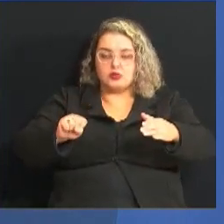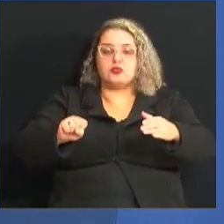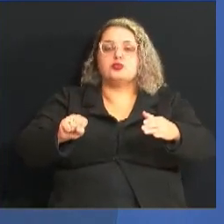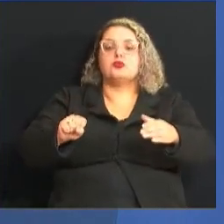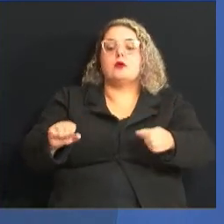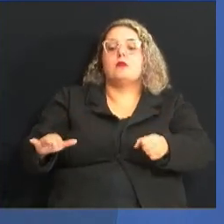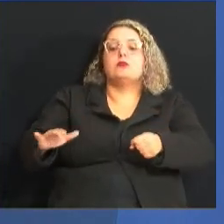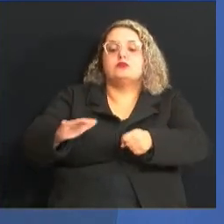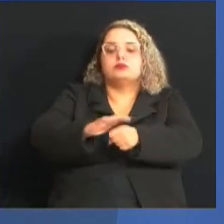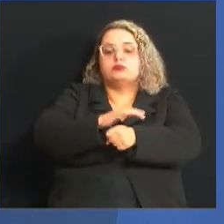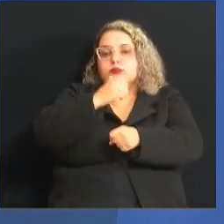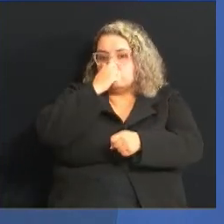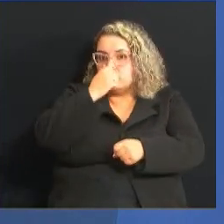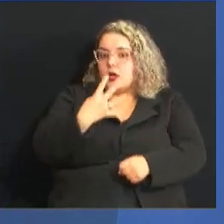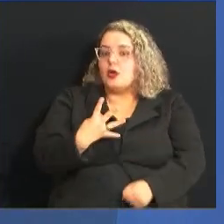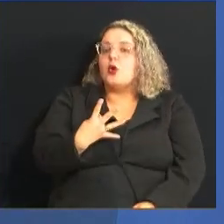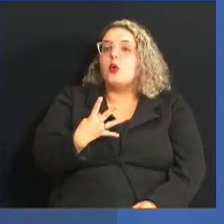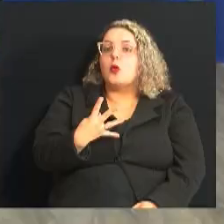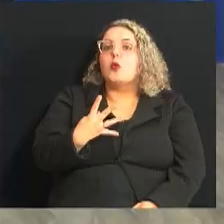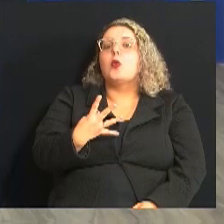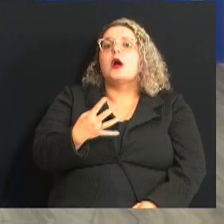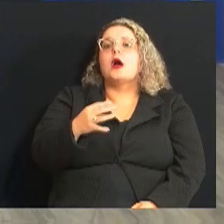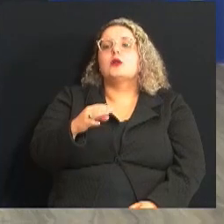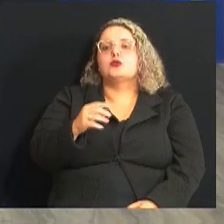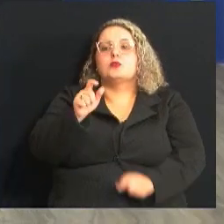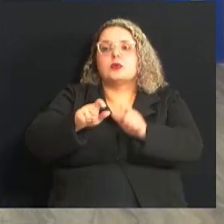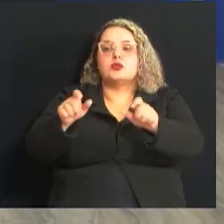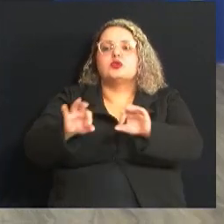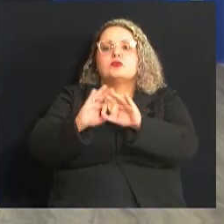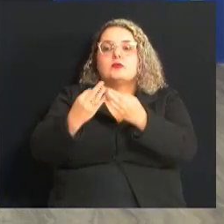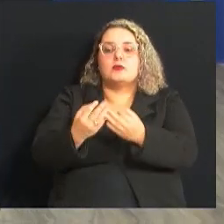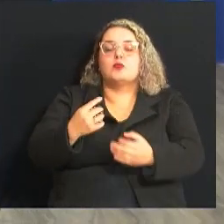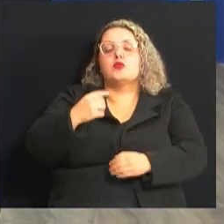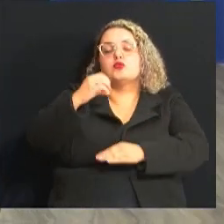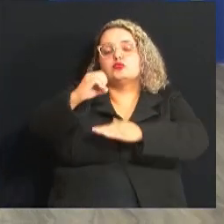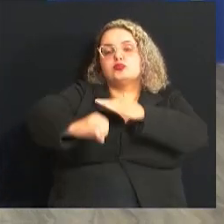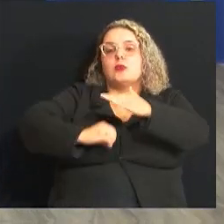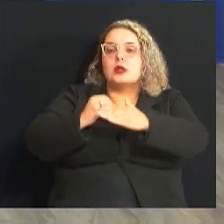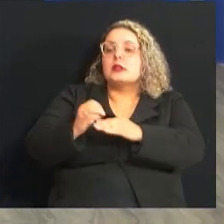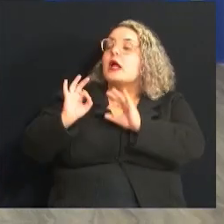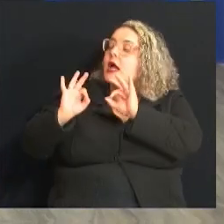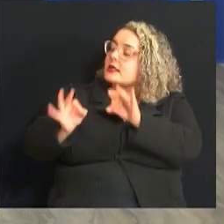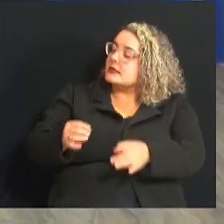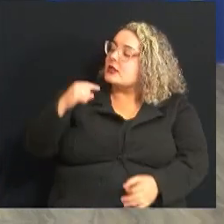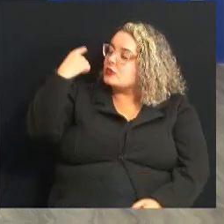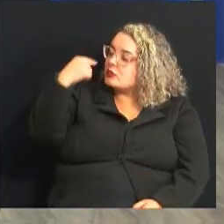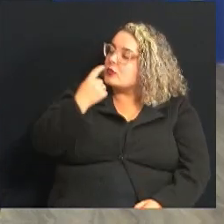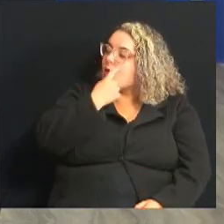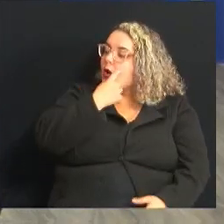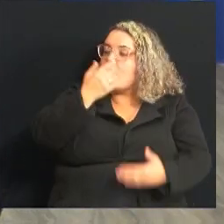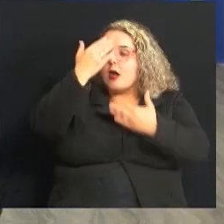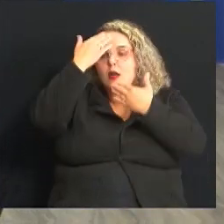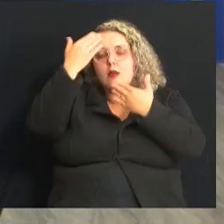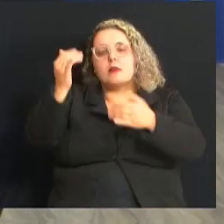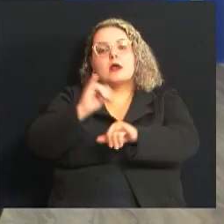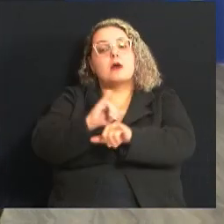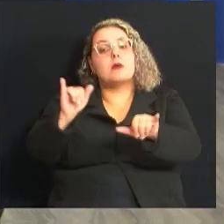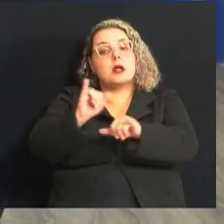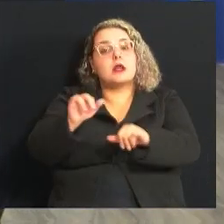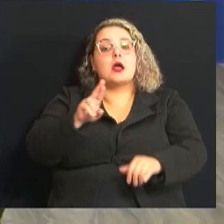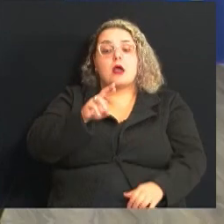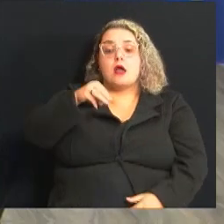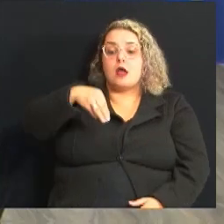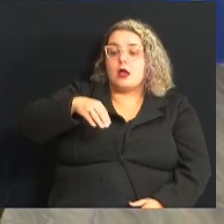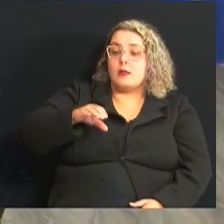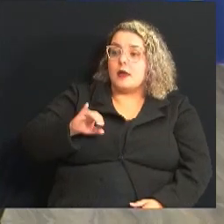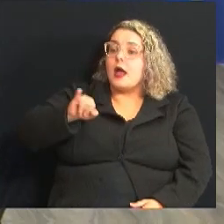até 4 pessoas por 24 horas. Tá certo, então, Mirna Abreu, muito obrigado pelas notícias da Metrópole de Campinas. Já